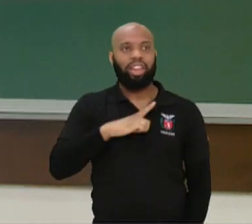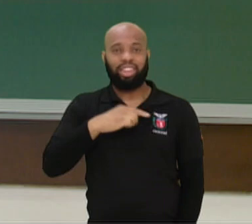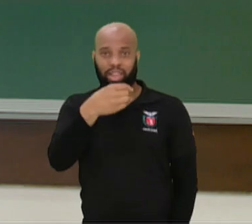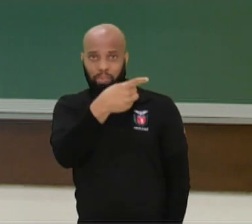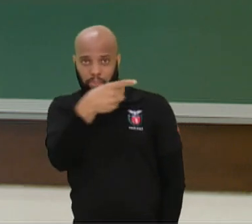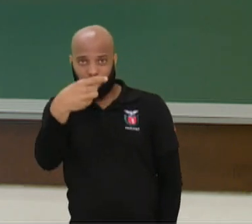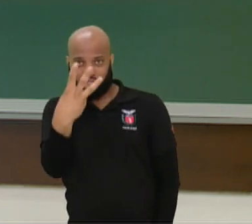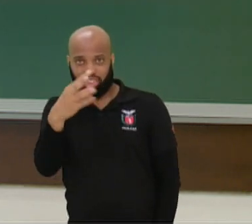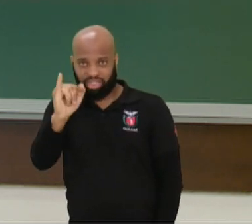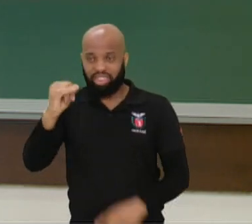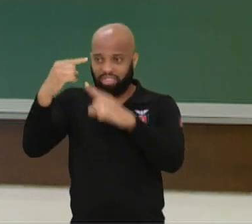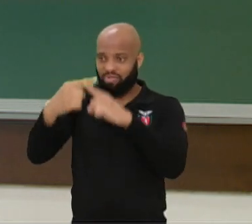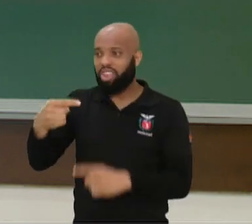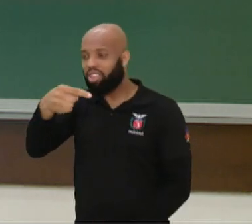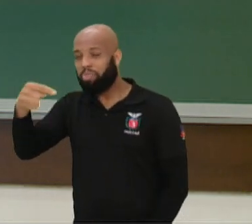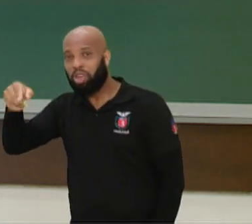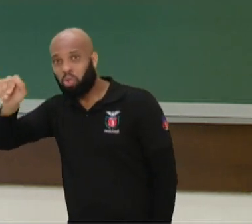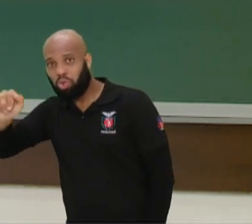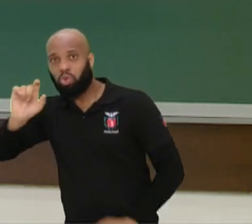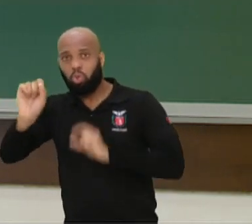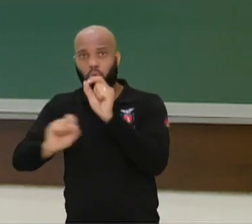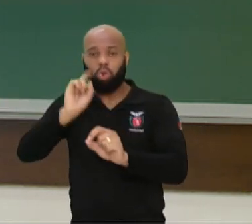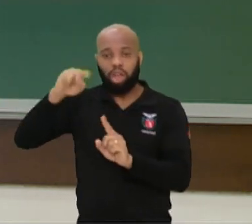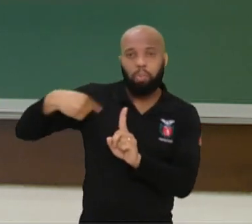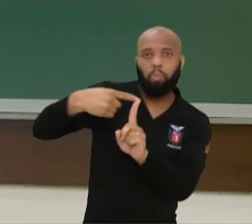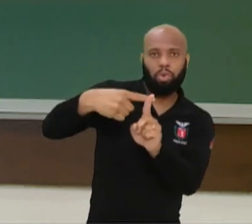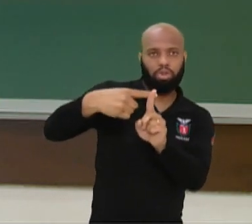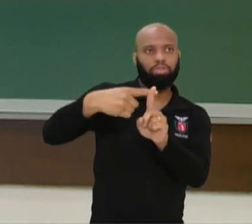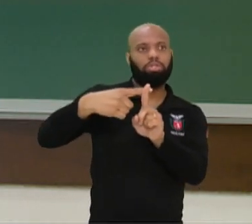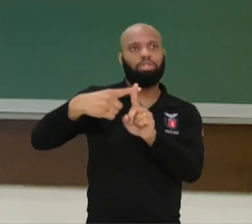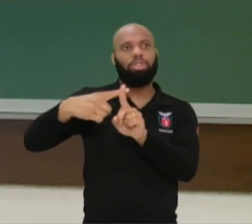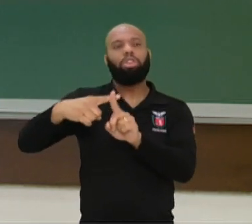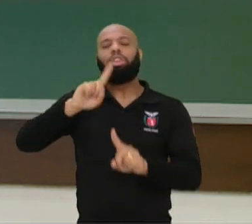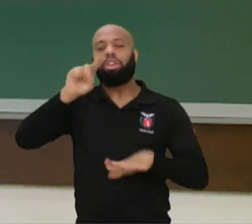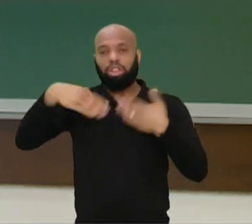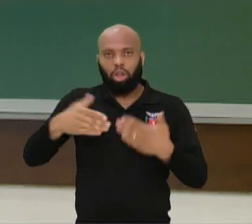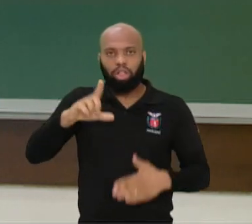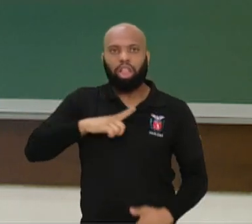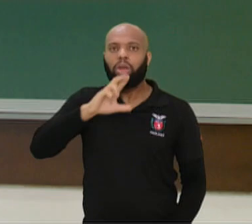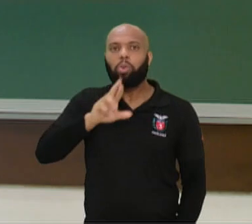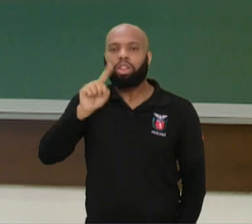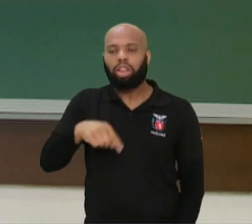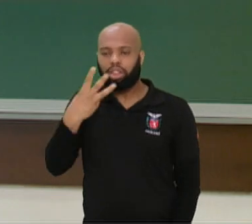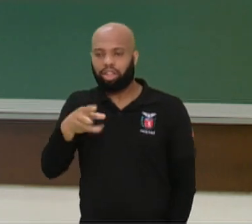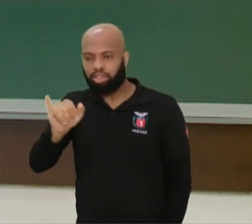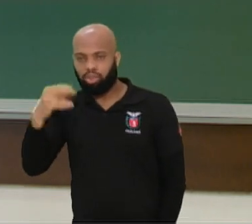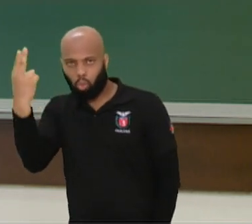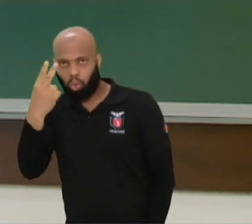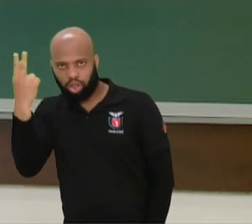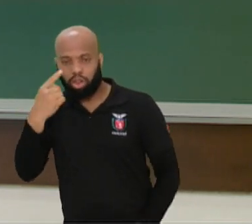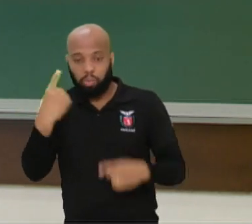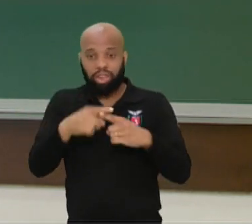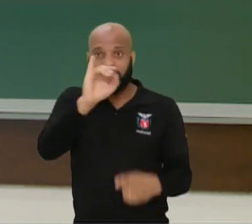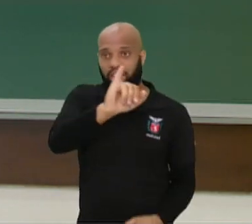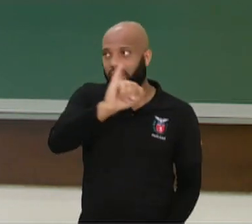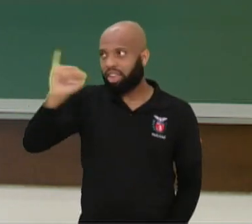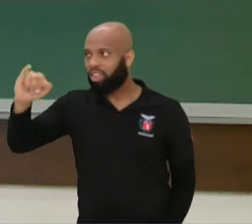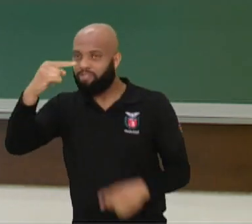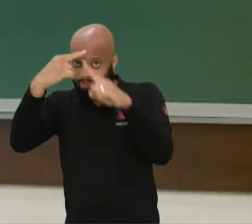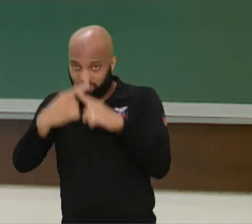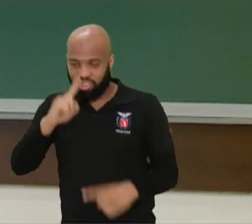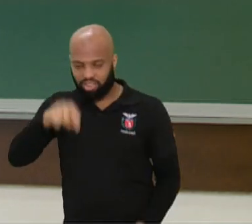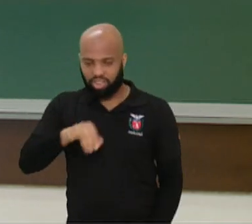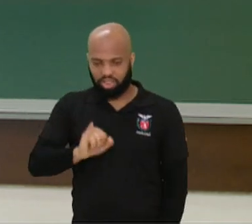negativo multiplicado por menos i será positivo. 3i ao quadrado. I vezes i é i ao